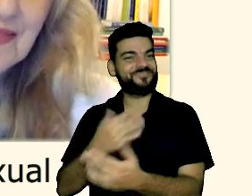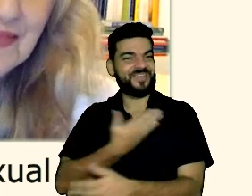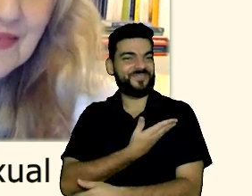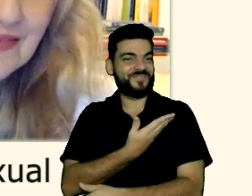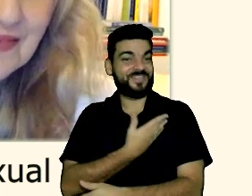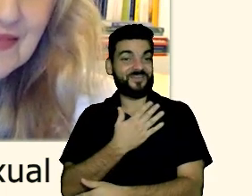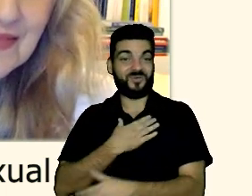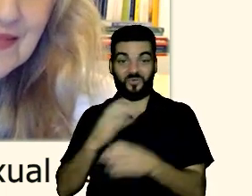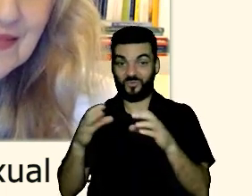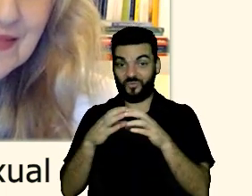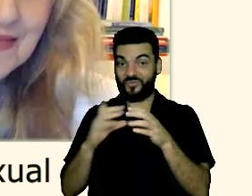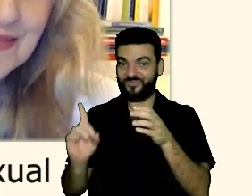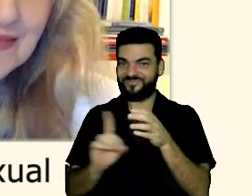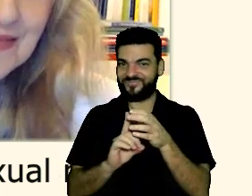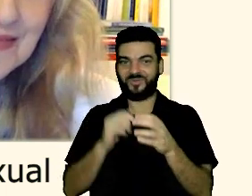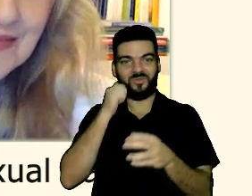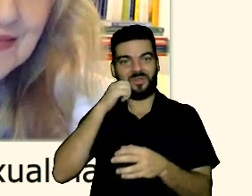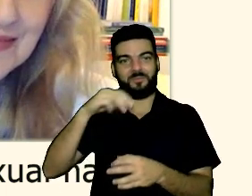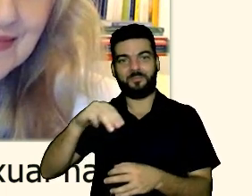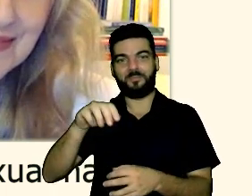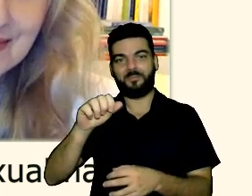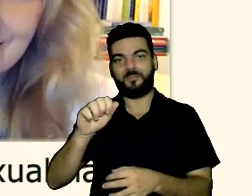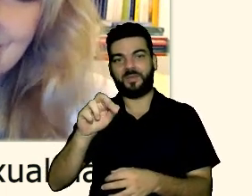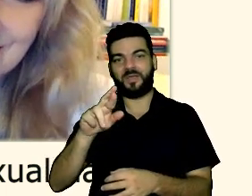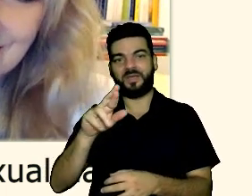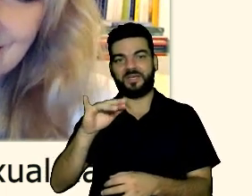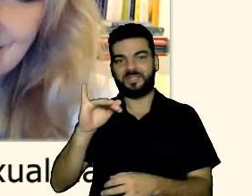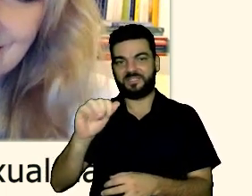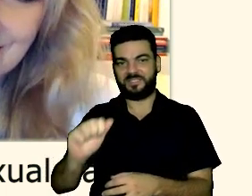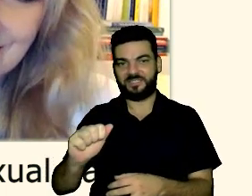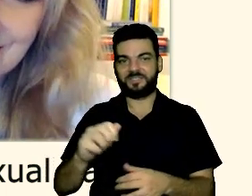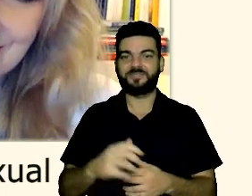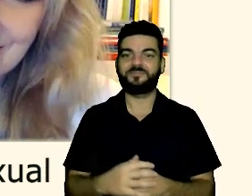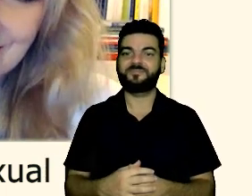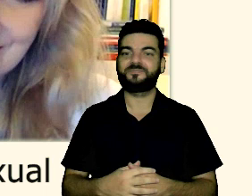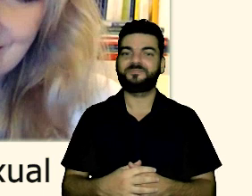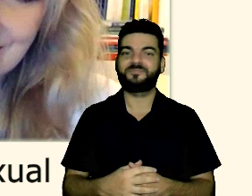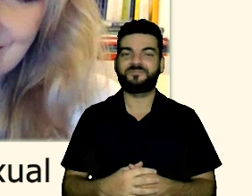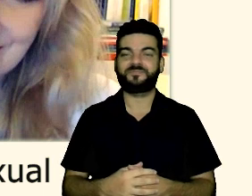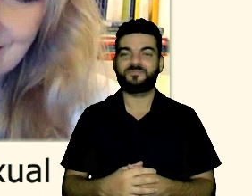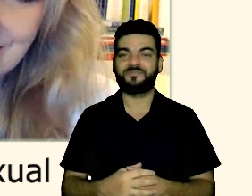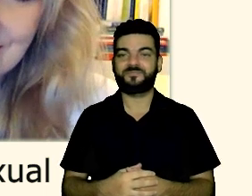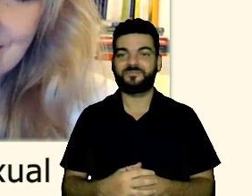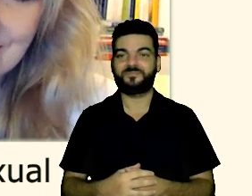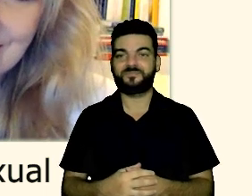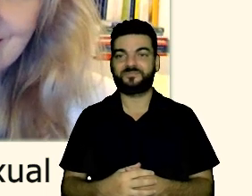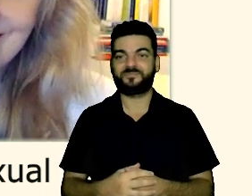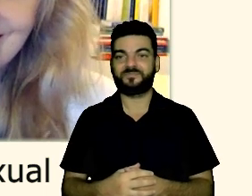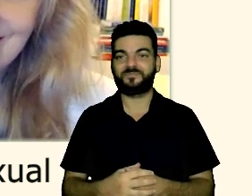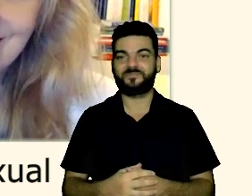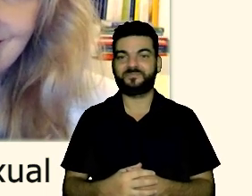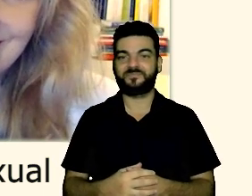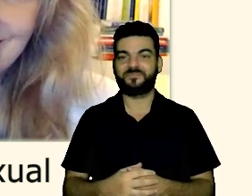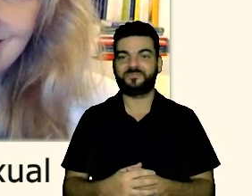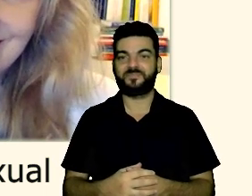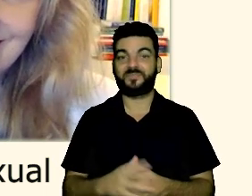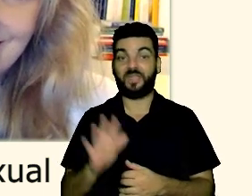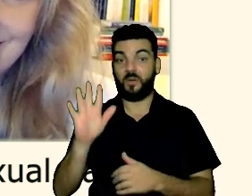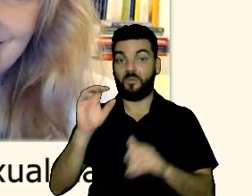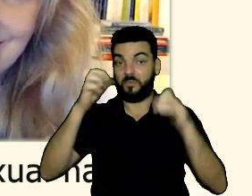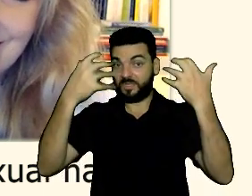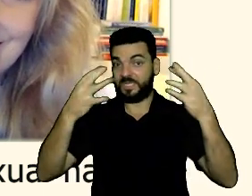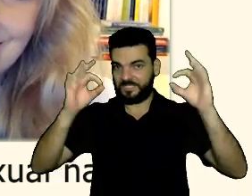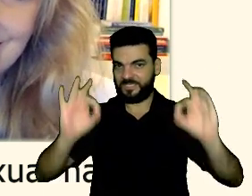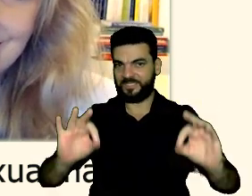gostaria de cumprimentar e receber calorosamente a minha companheira na comissão também, a doutora